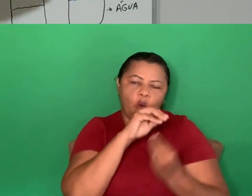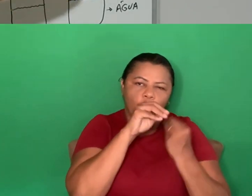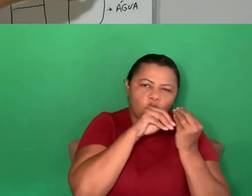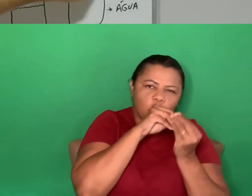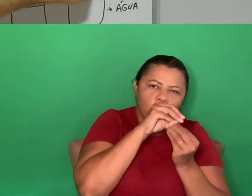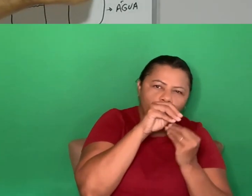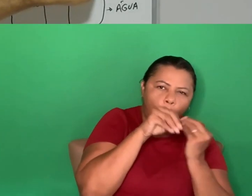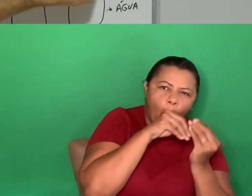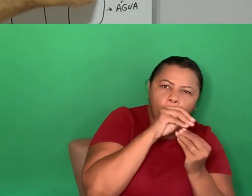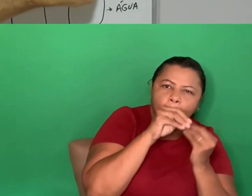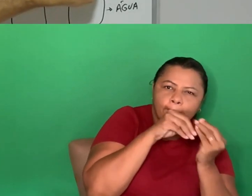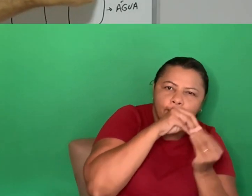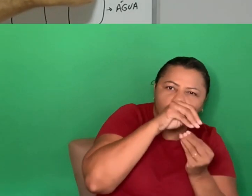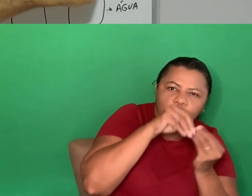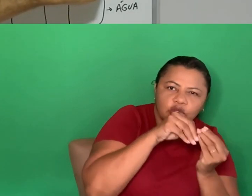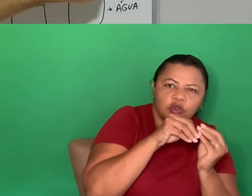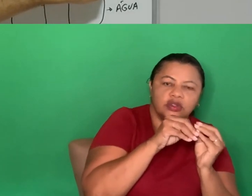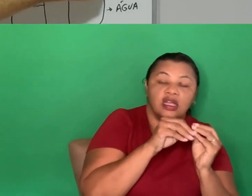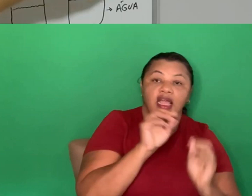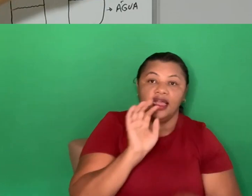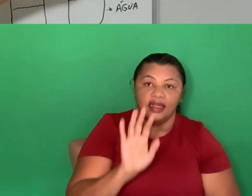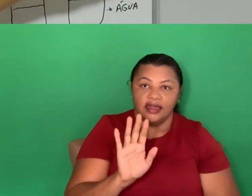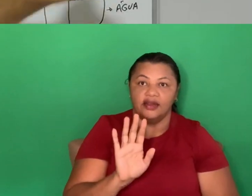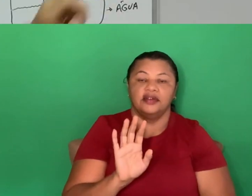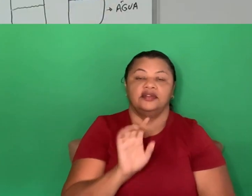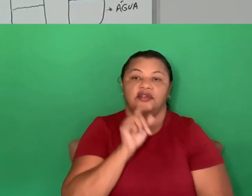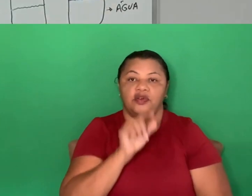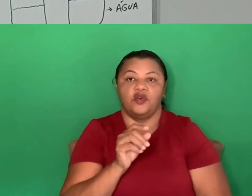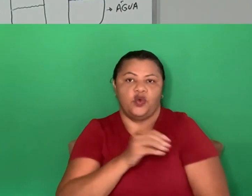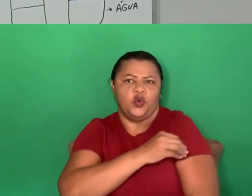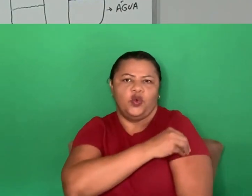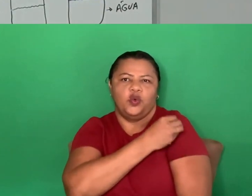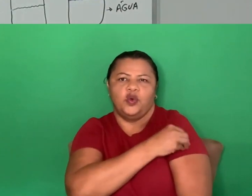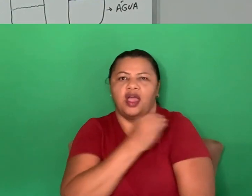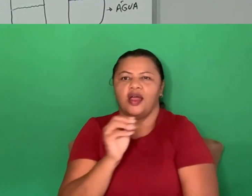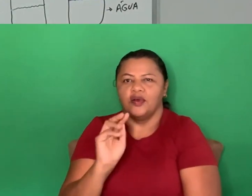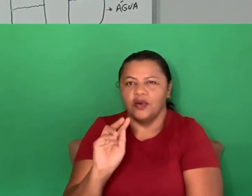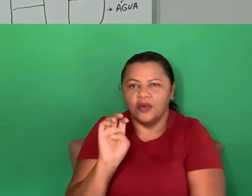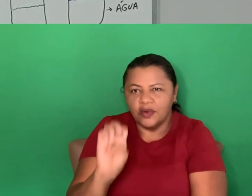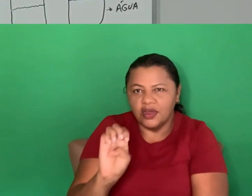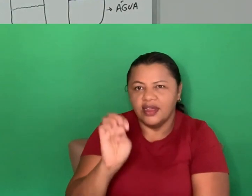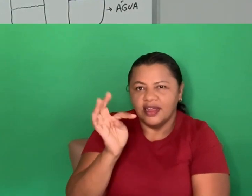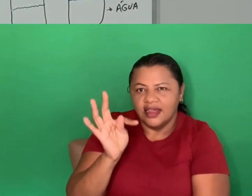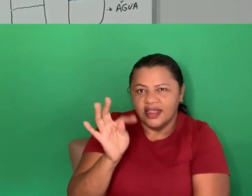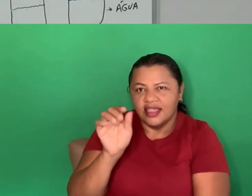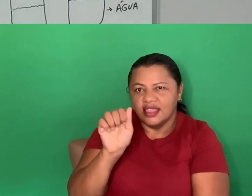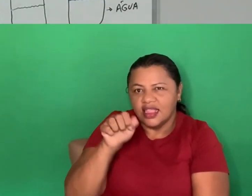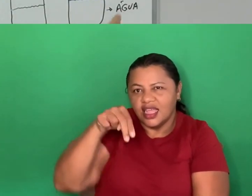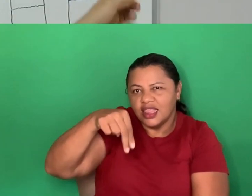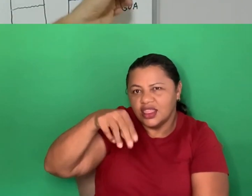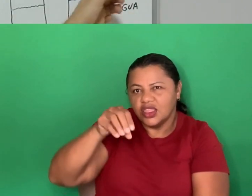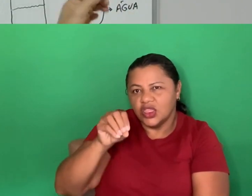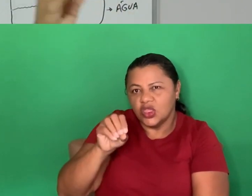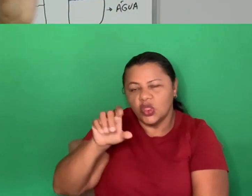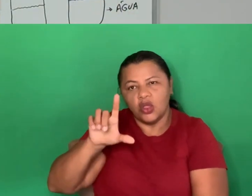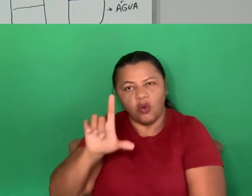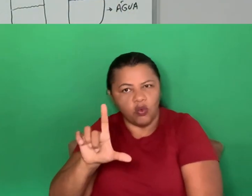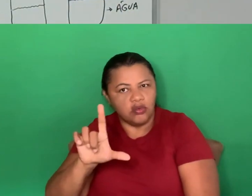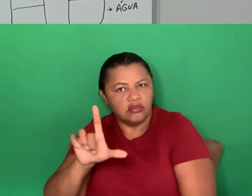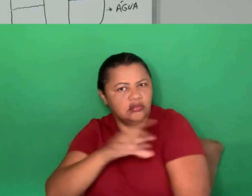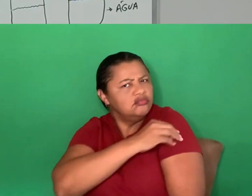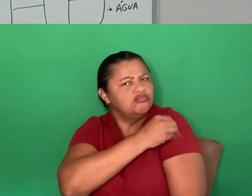está o gelo, percebo onde está a água. Água líquida, água sólida. É um sistema heterogêneo. Água e